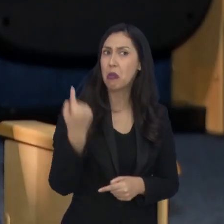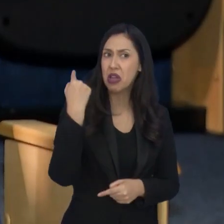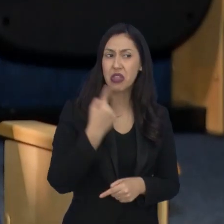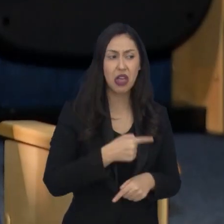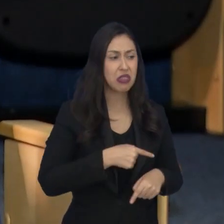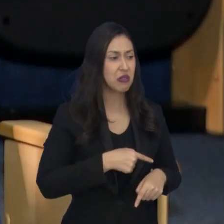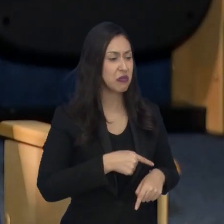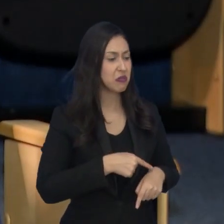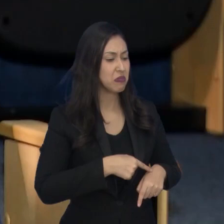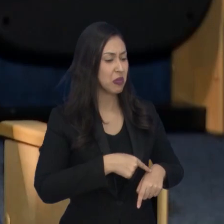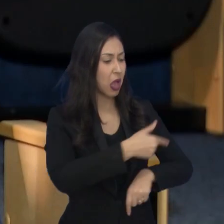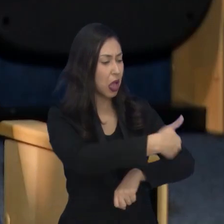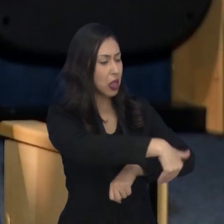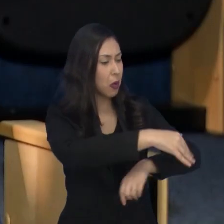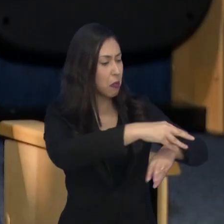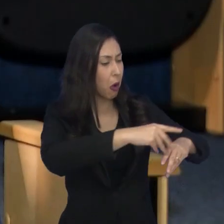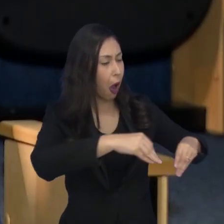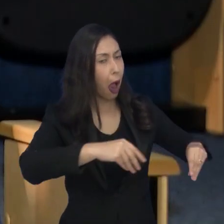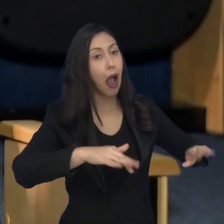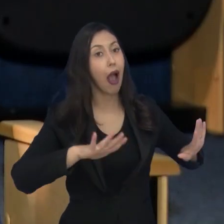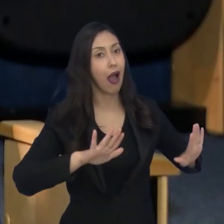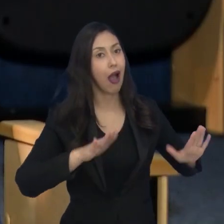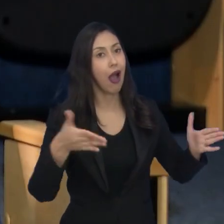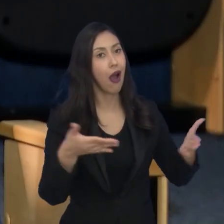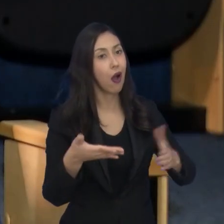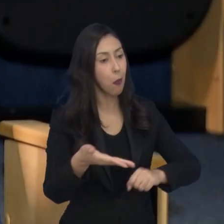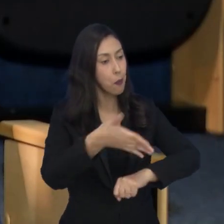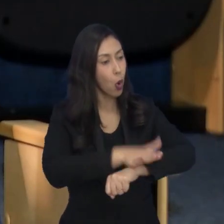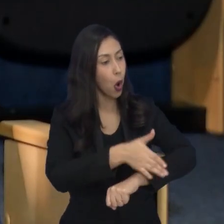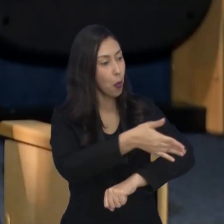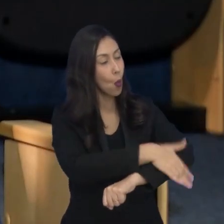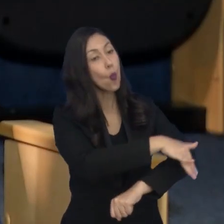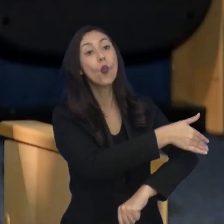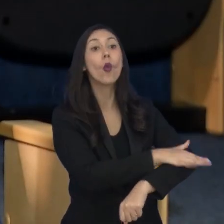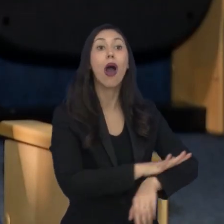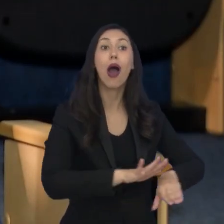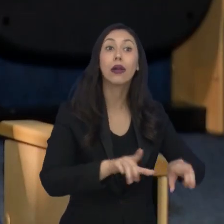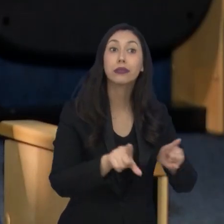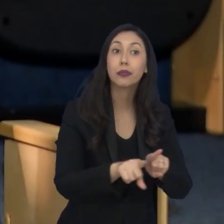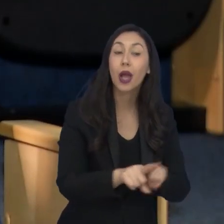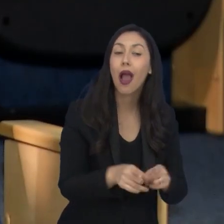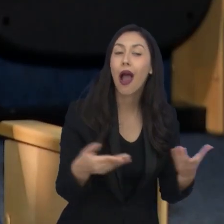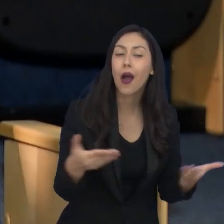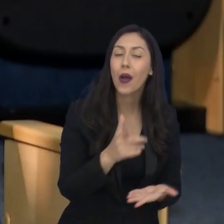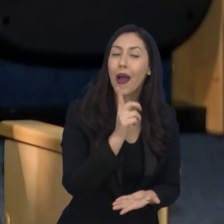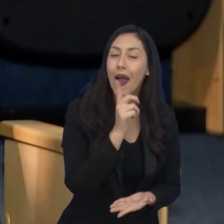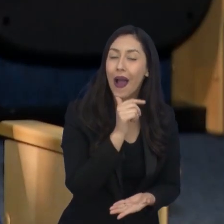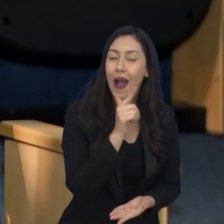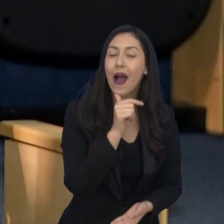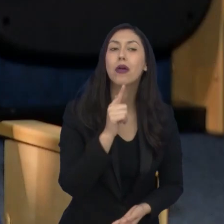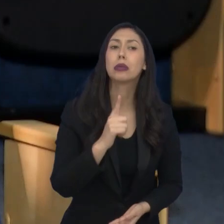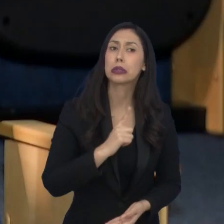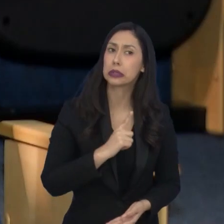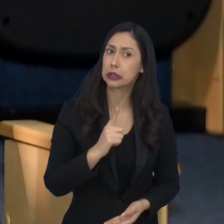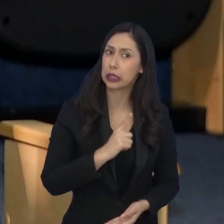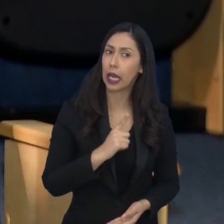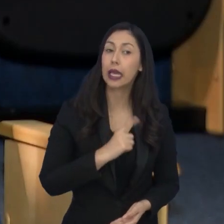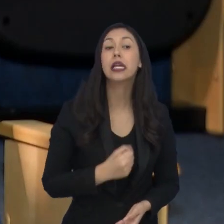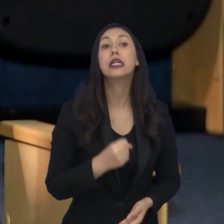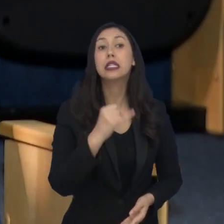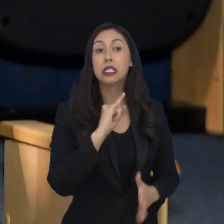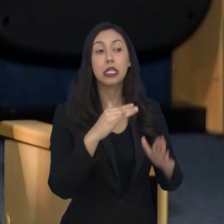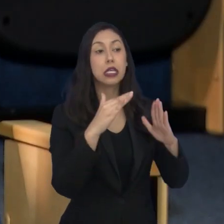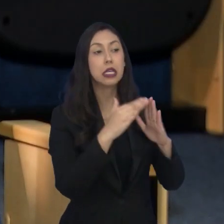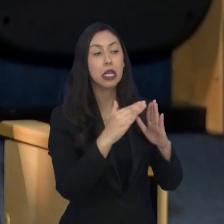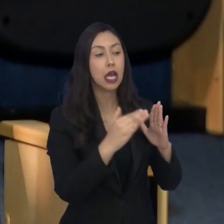agora tem asfalto. A água também agora tem para todos, que tem a regularização e